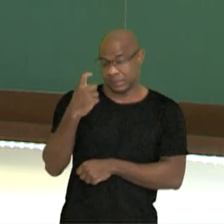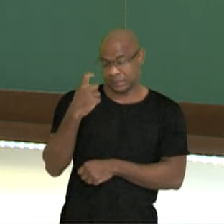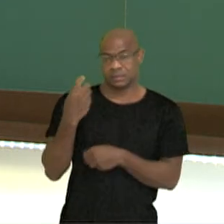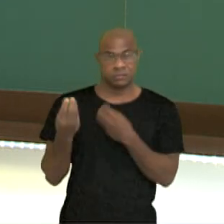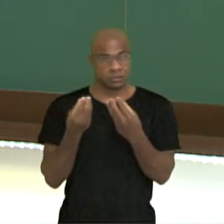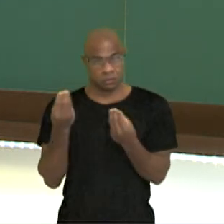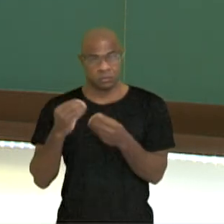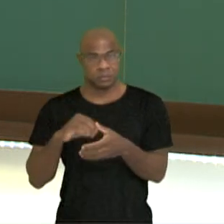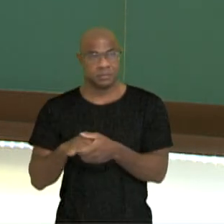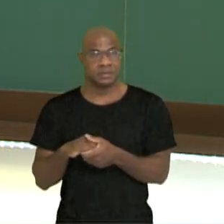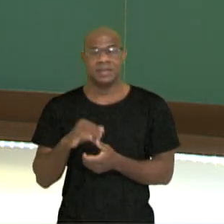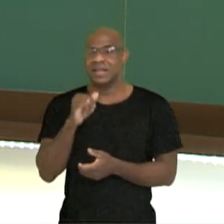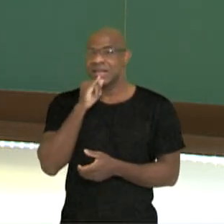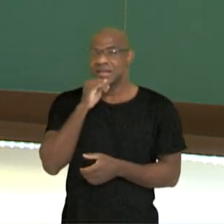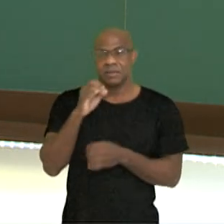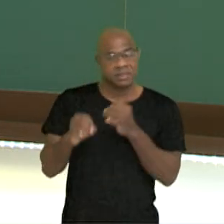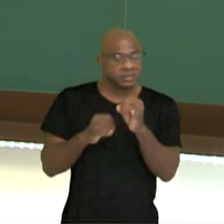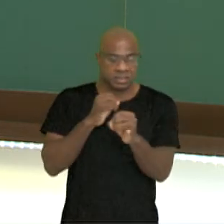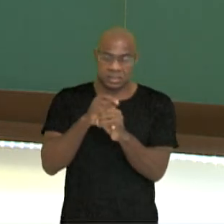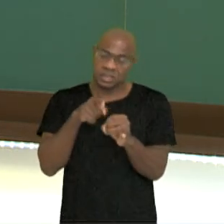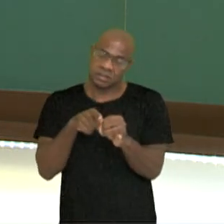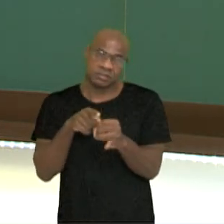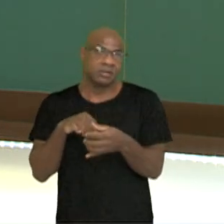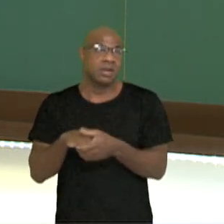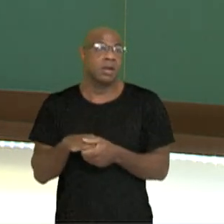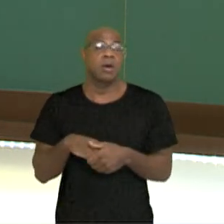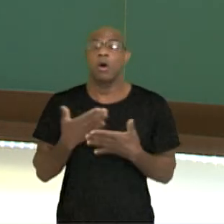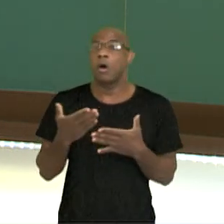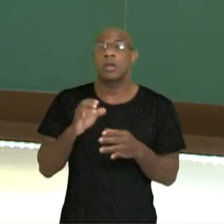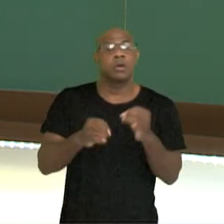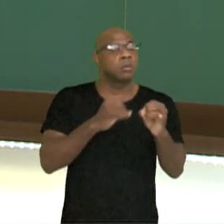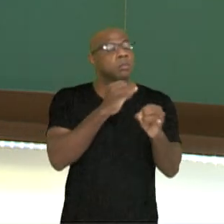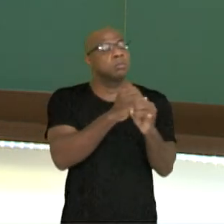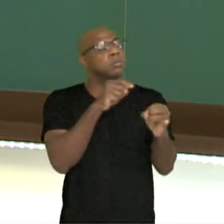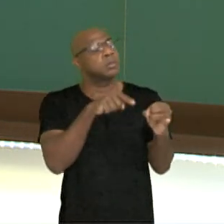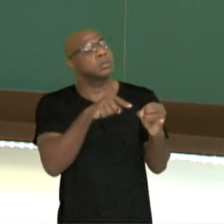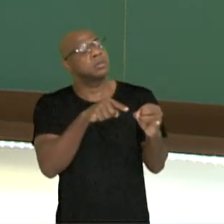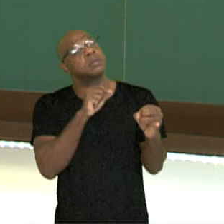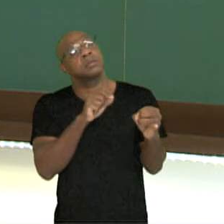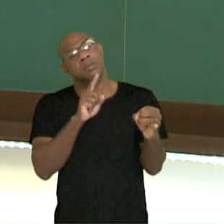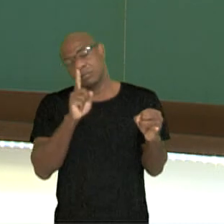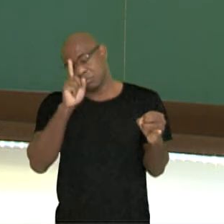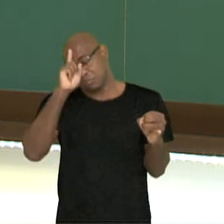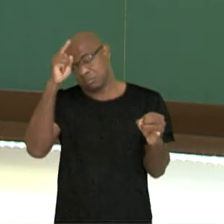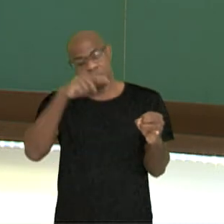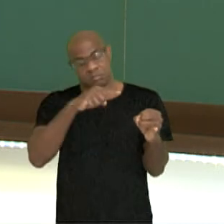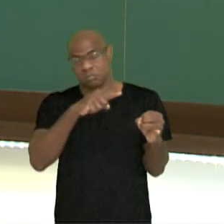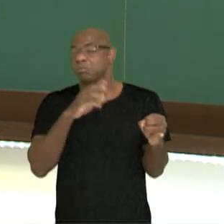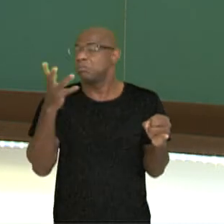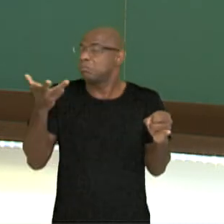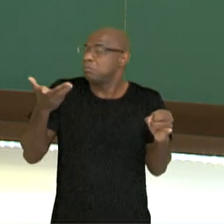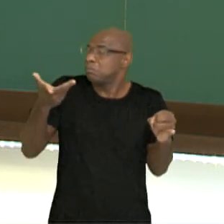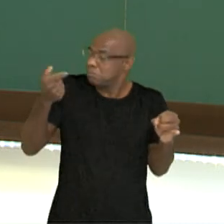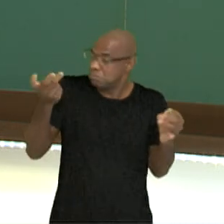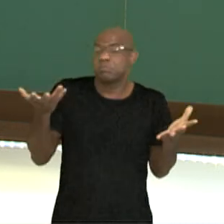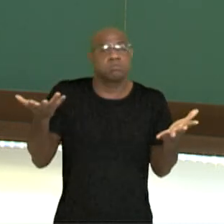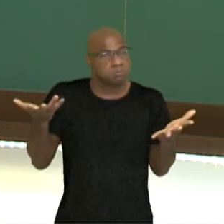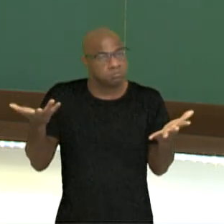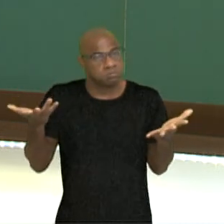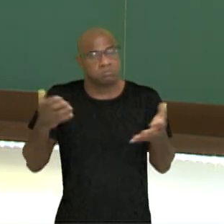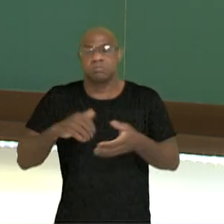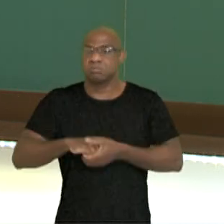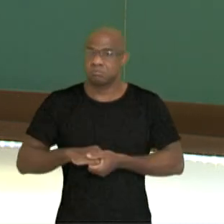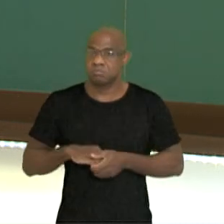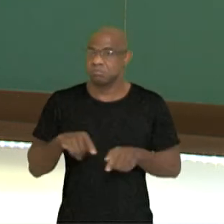por exemplo, escolheram a internet, poderiam dizer lá, oh, my favorite invention was the internet because it allows